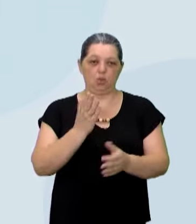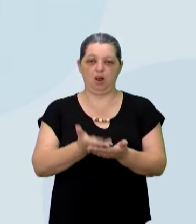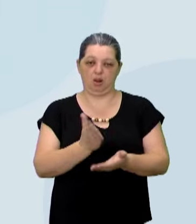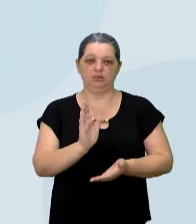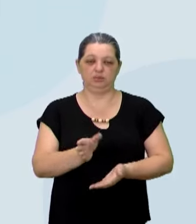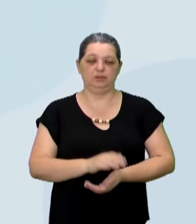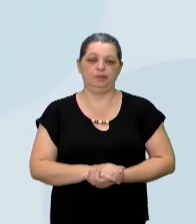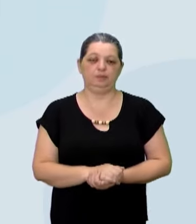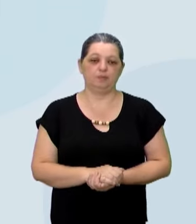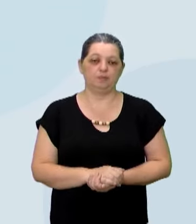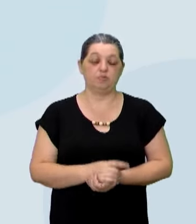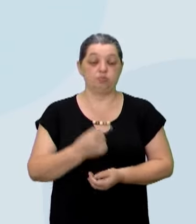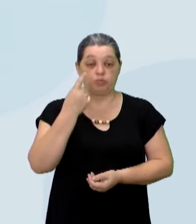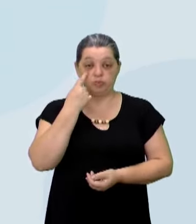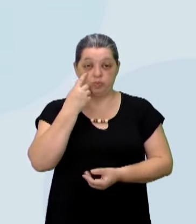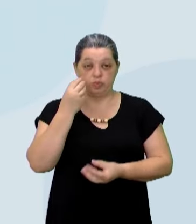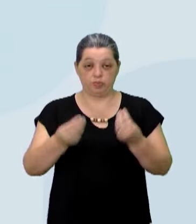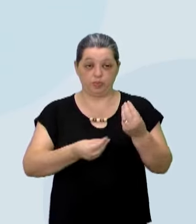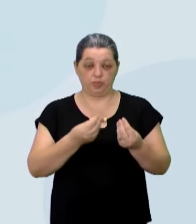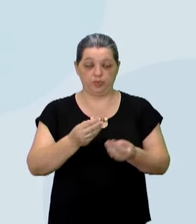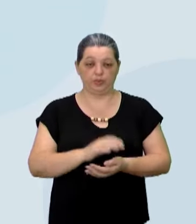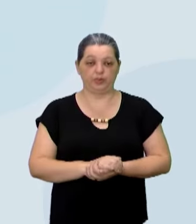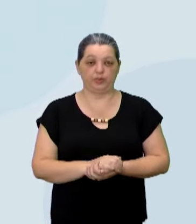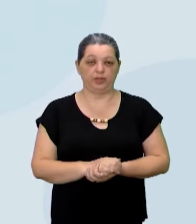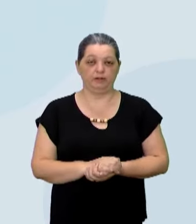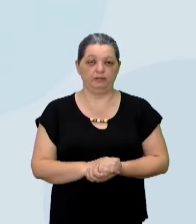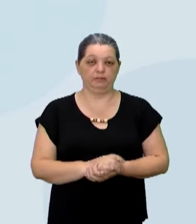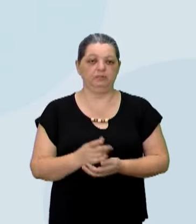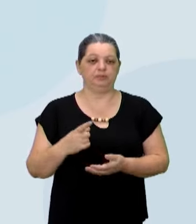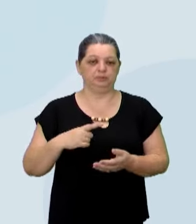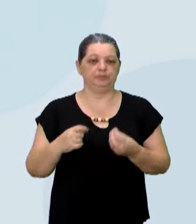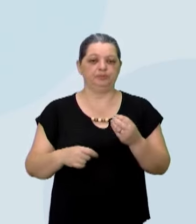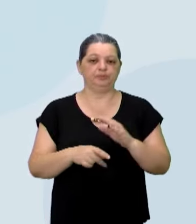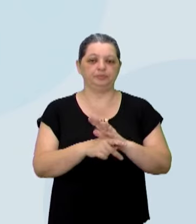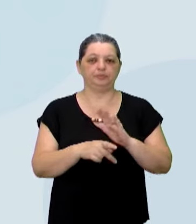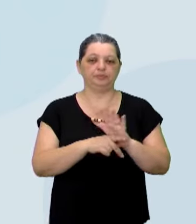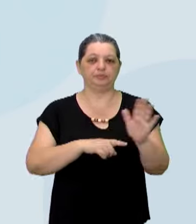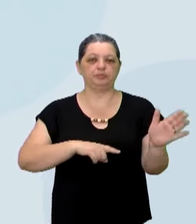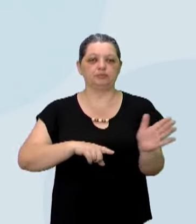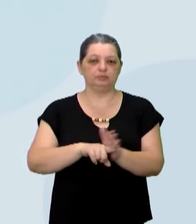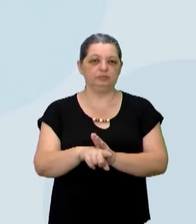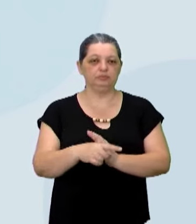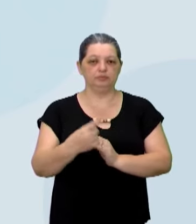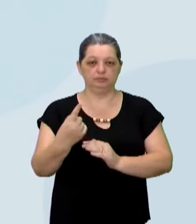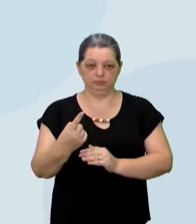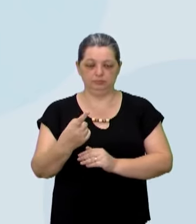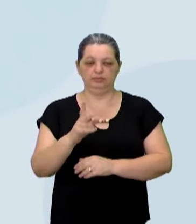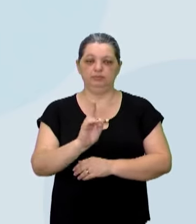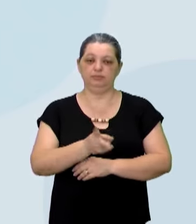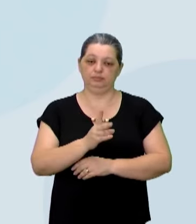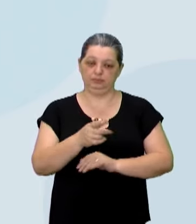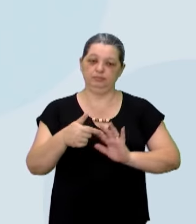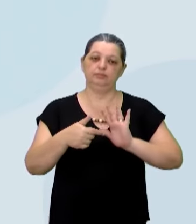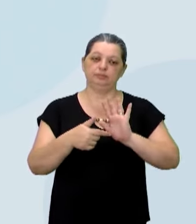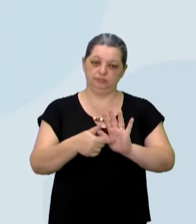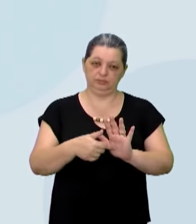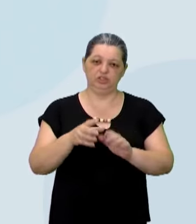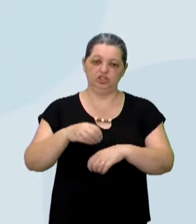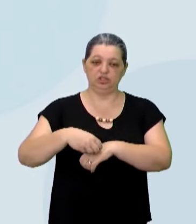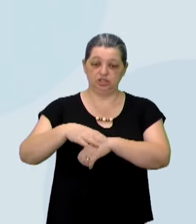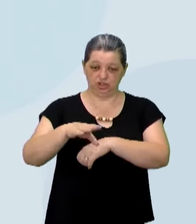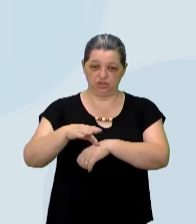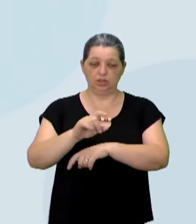Então, vamos ver como colocou para vocês, ó. Aqui tem o descritor da nossa primeira pergunta. Sempre essas perguntas vão aparecer. Ela já vai dar dica